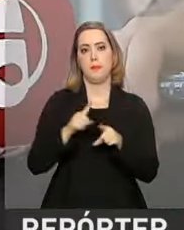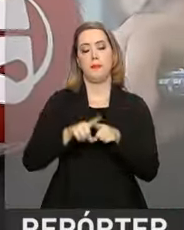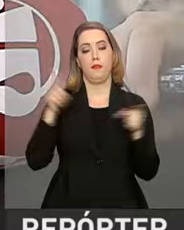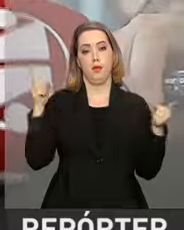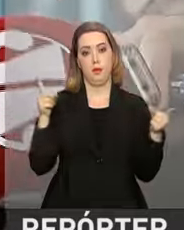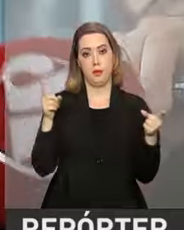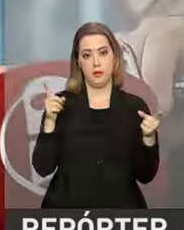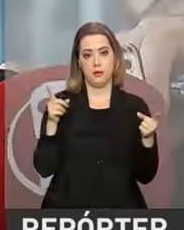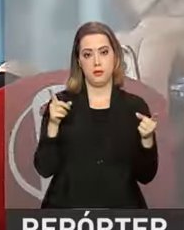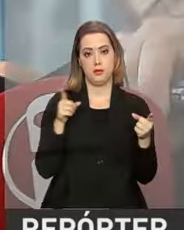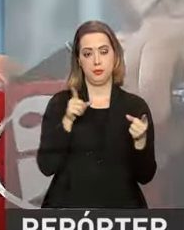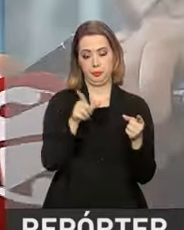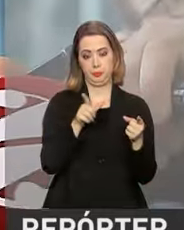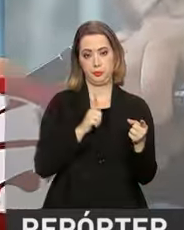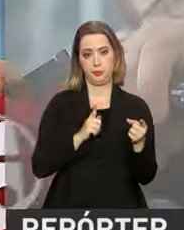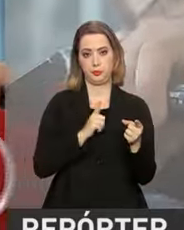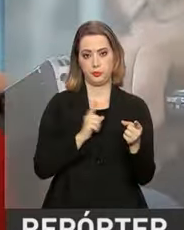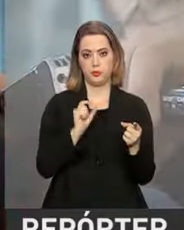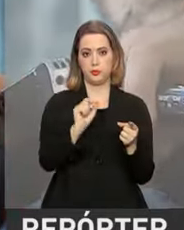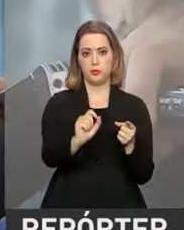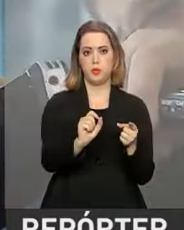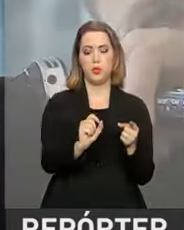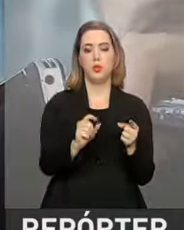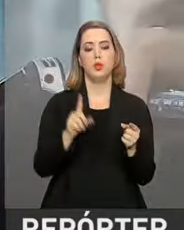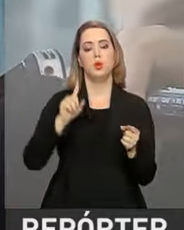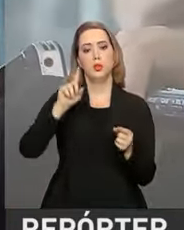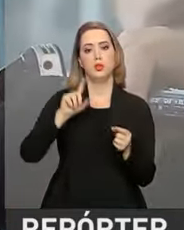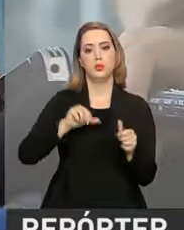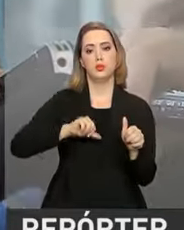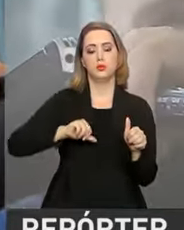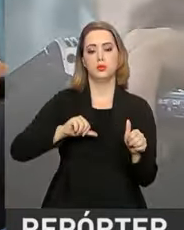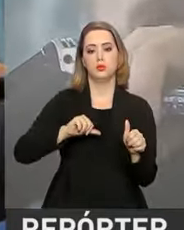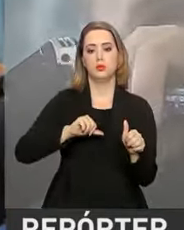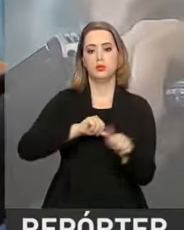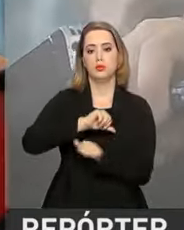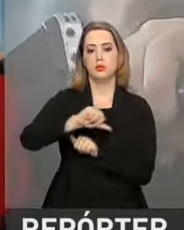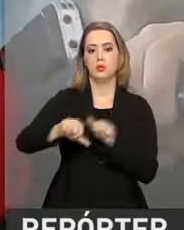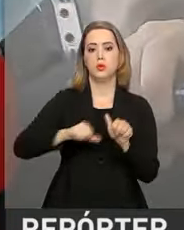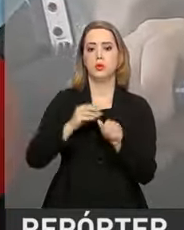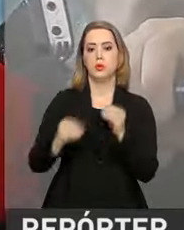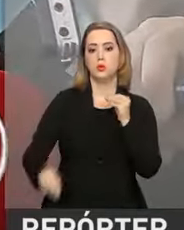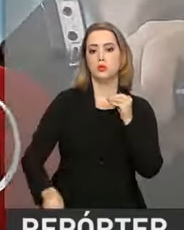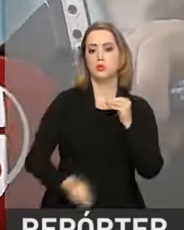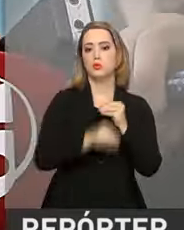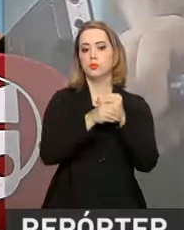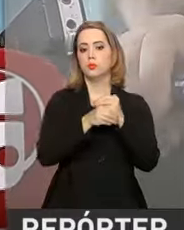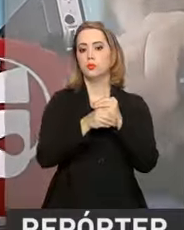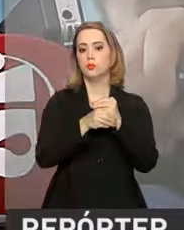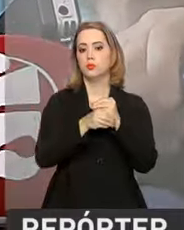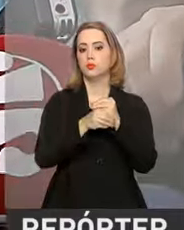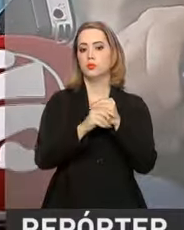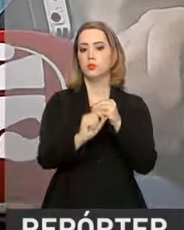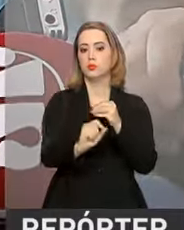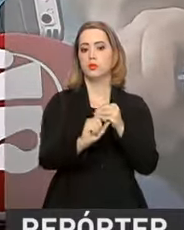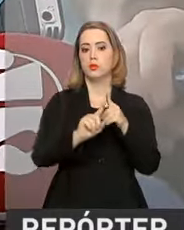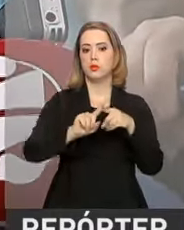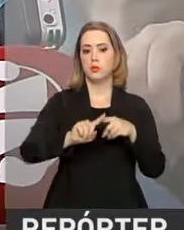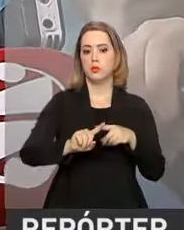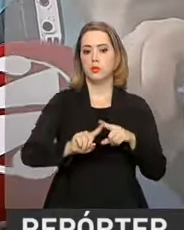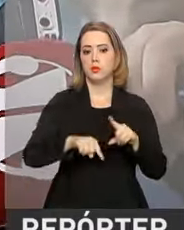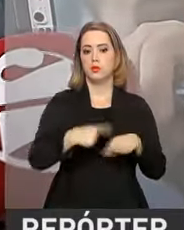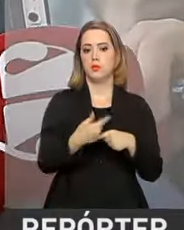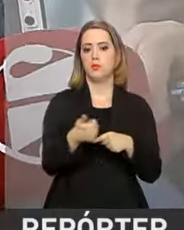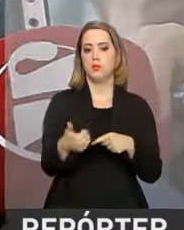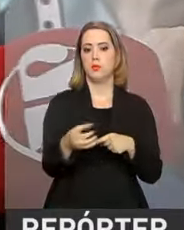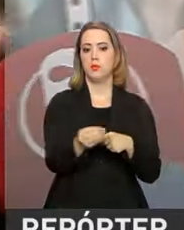sendo que foi estabelecida uma adição a isso, de que depois dos